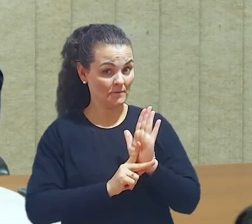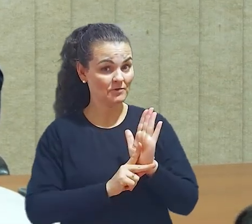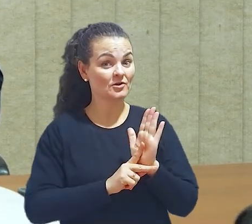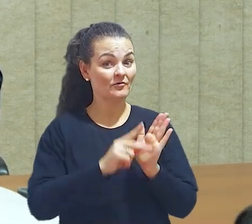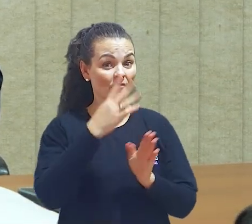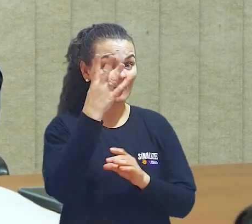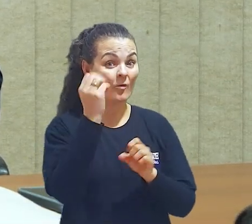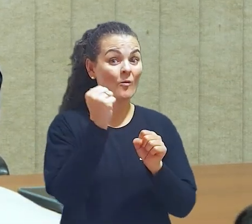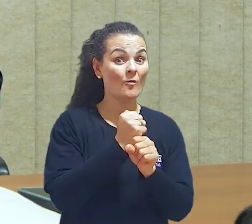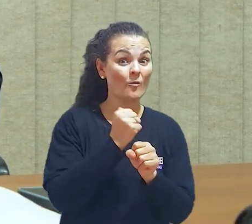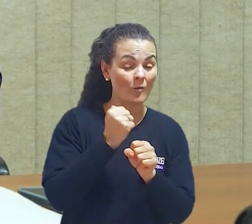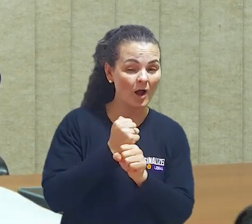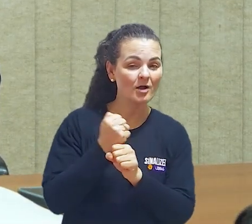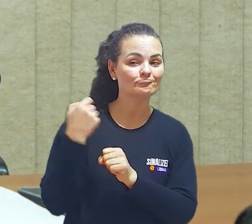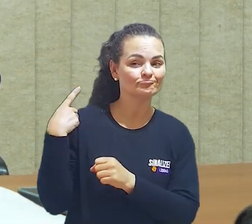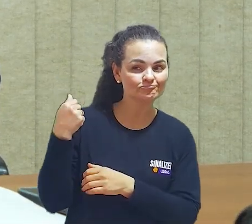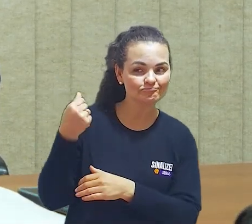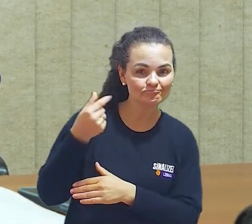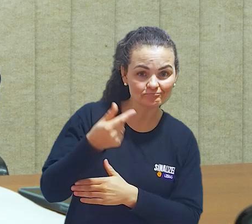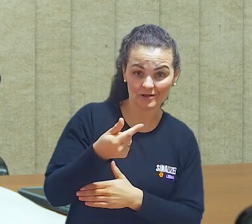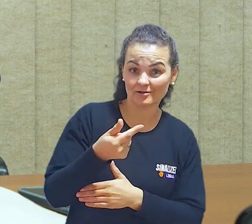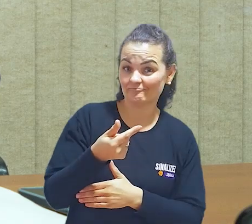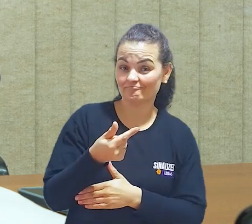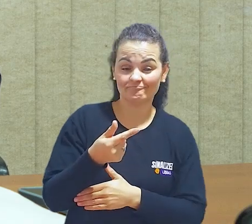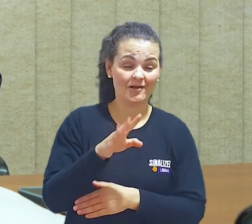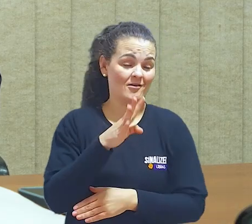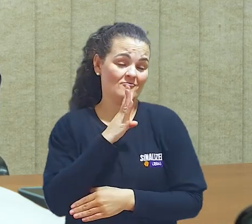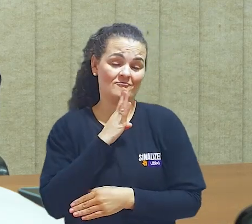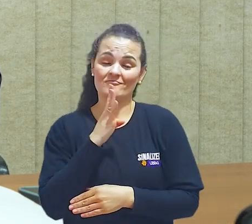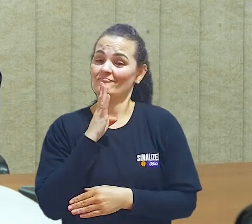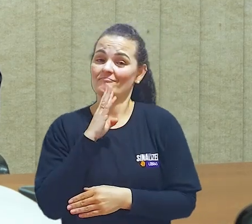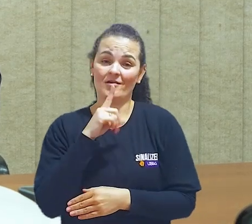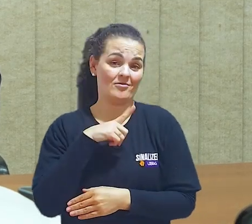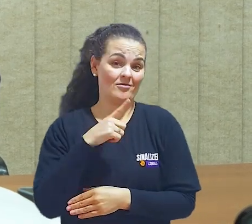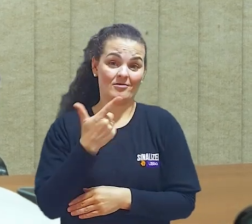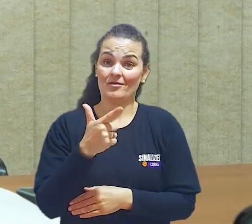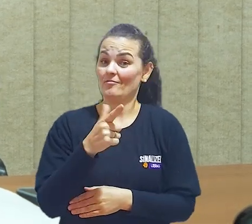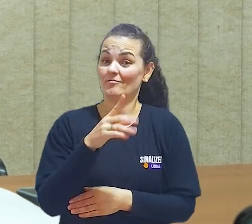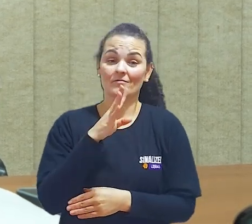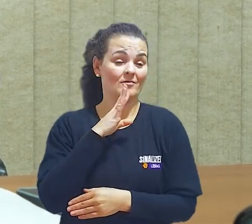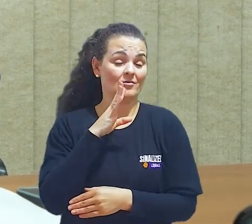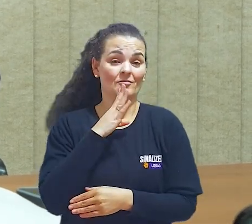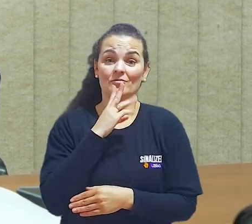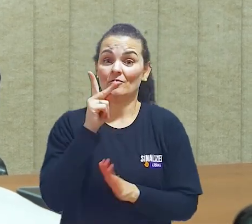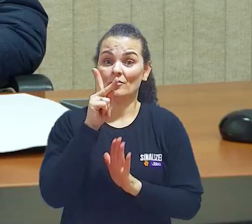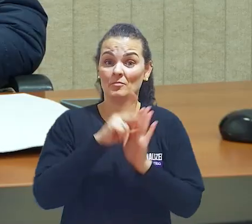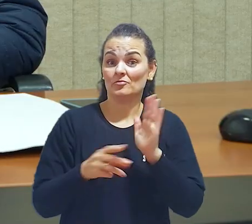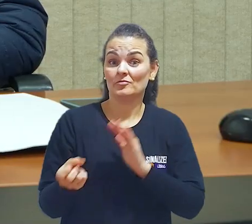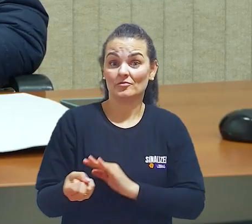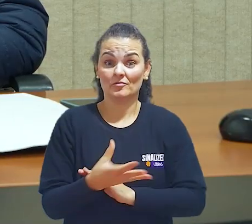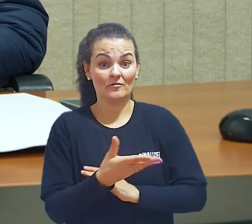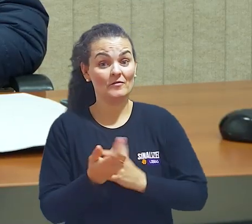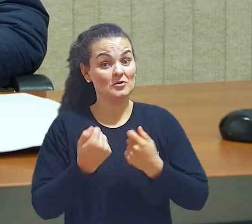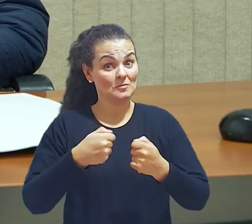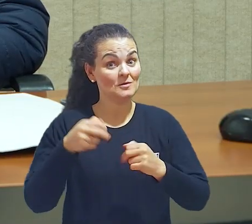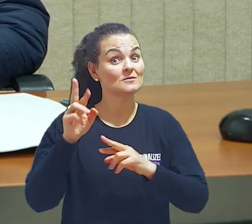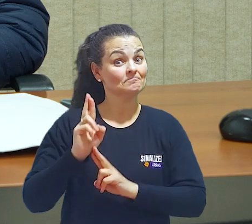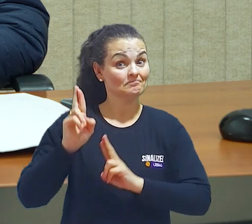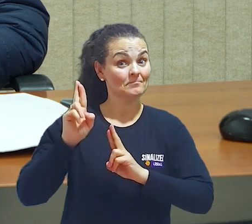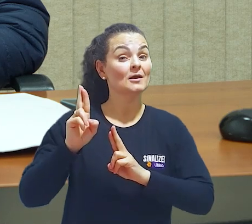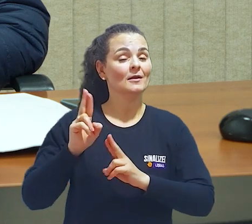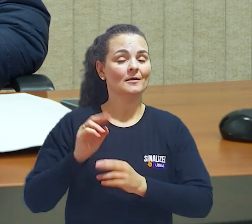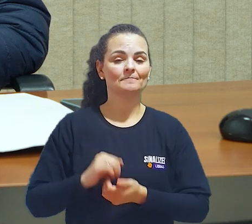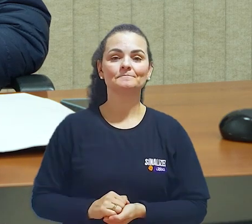anos, a gente não tem conhecimento de novos projetos, então é isso que nós esperamos.